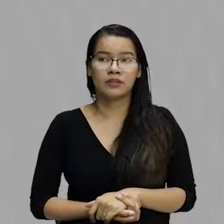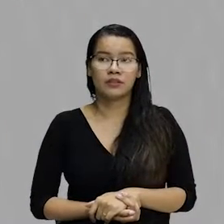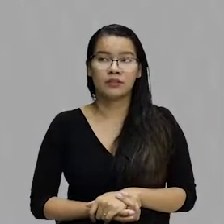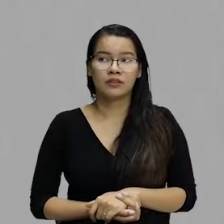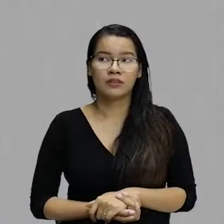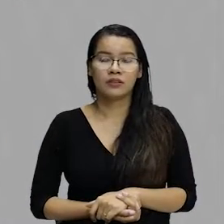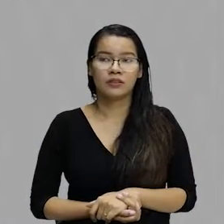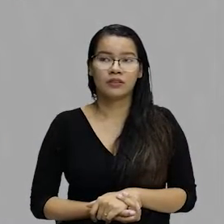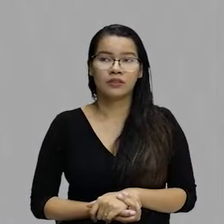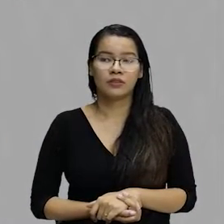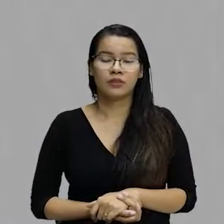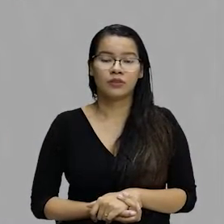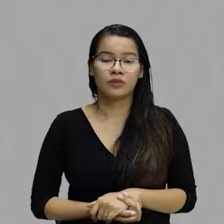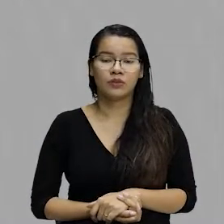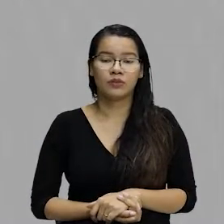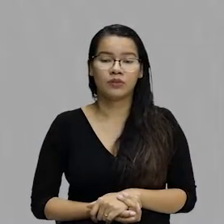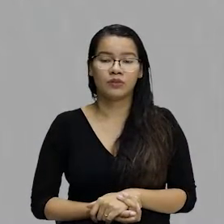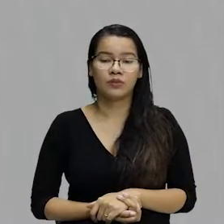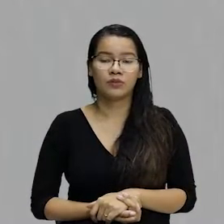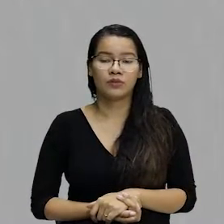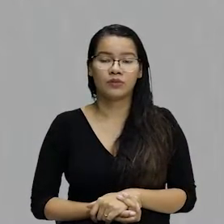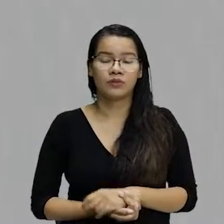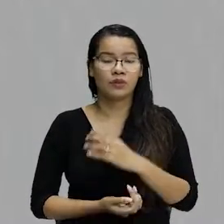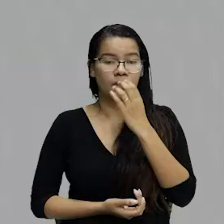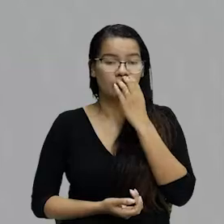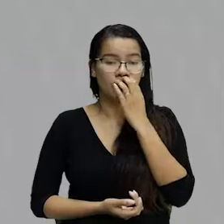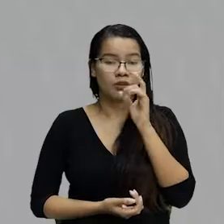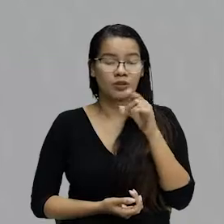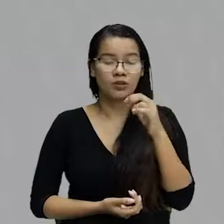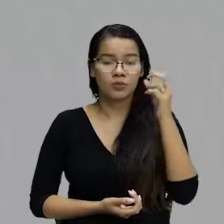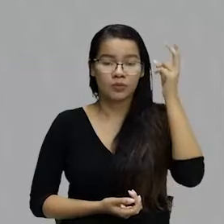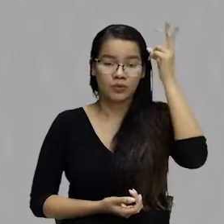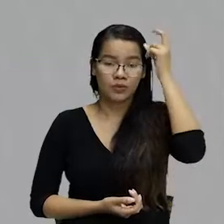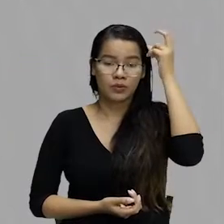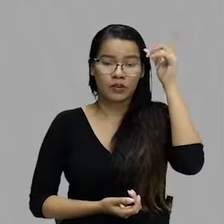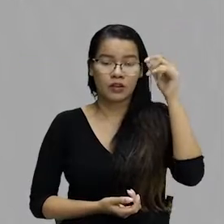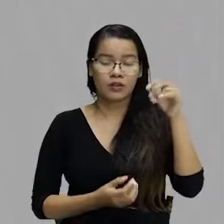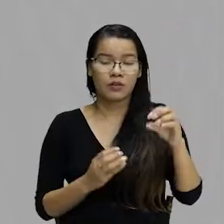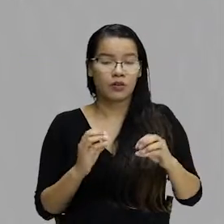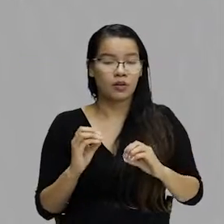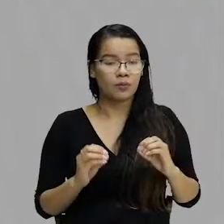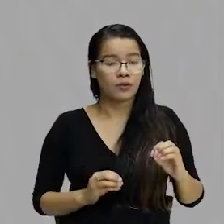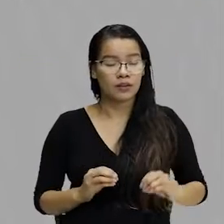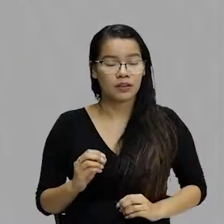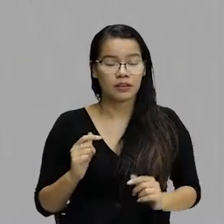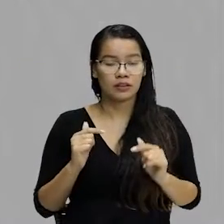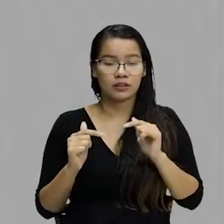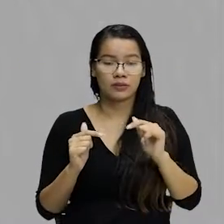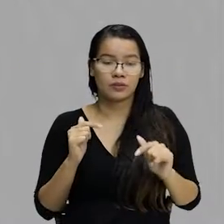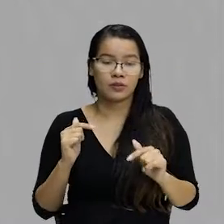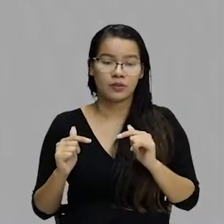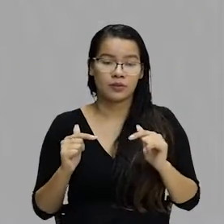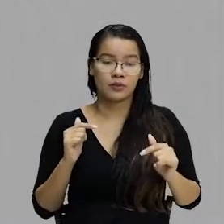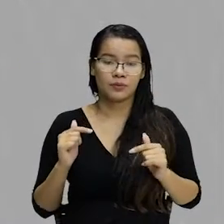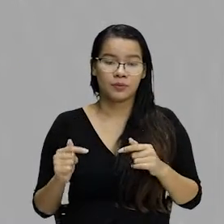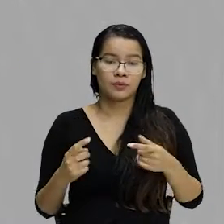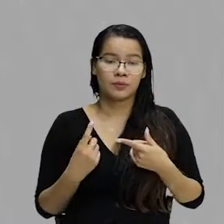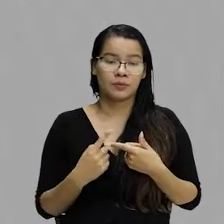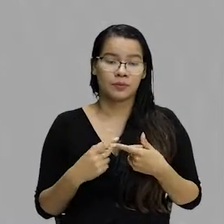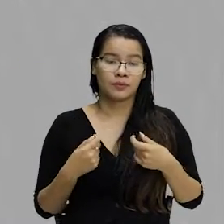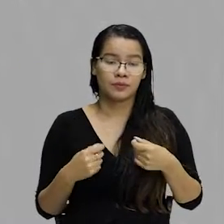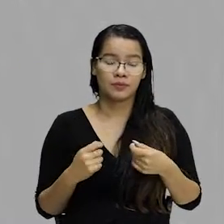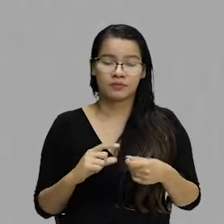o cachorro é o militar, sempre eu troco aqui. E o burro, né, é o operário, o trabalhador, aquele que trabalha porque precisa